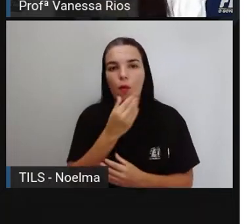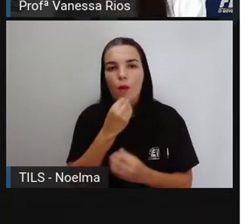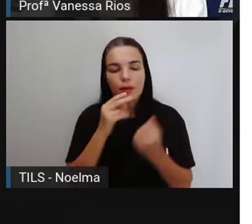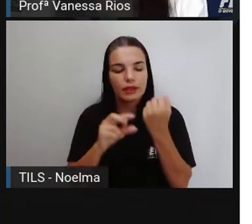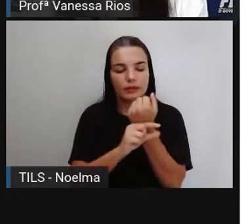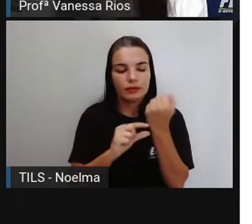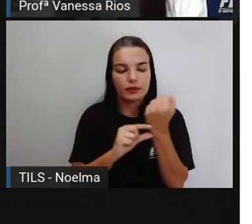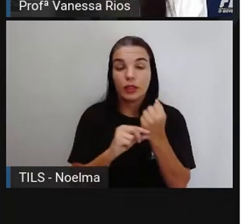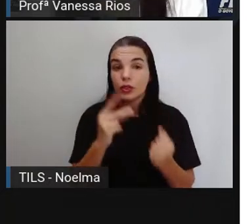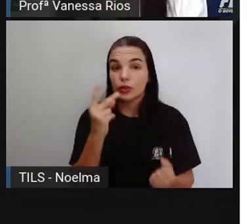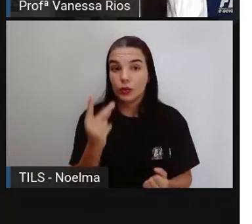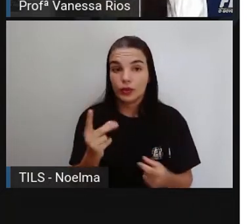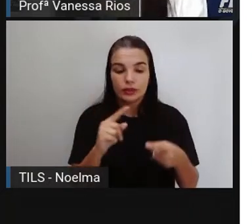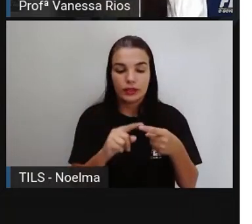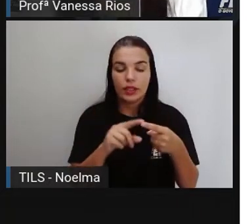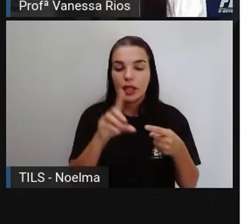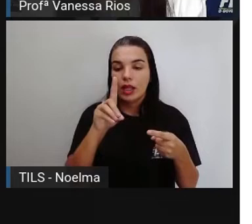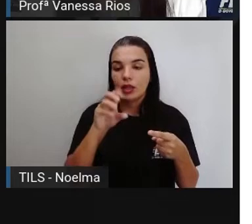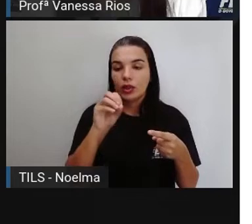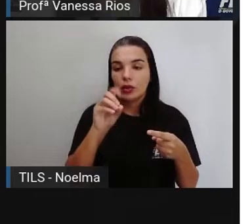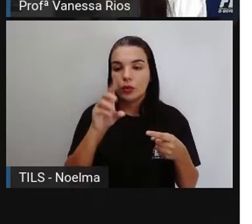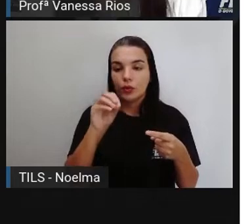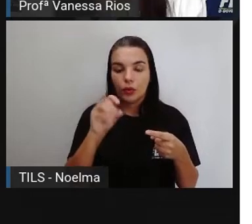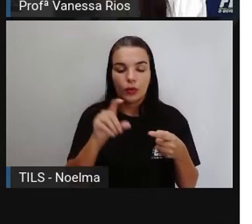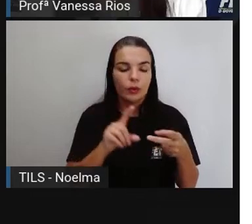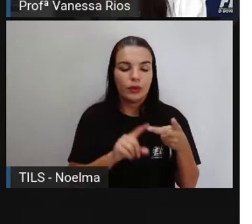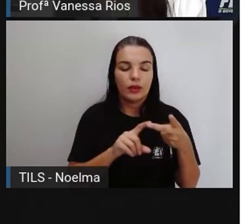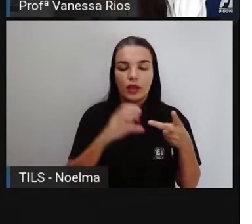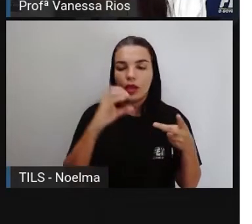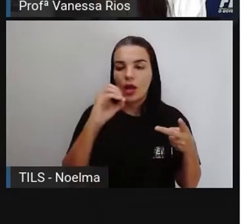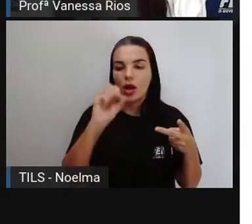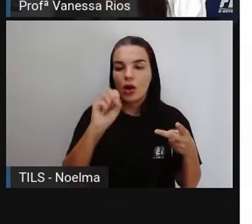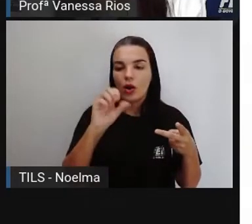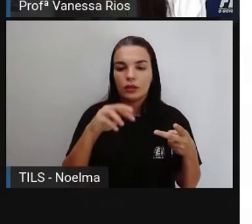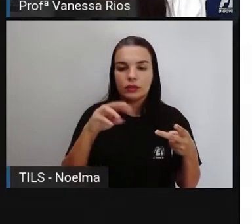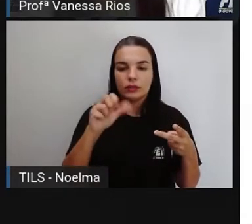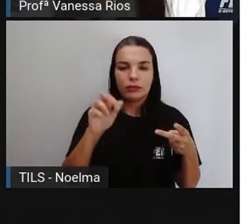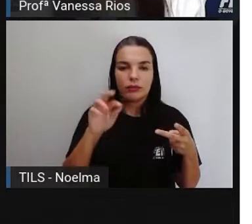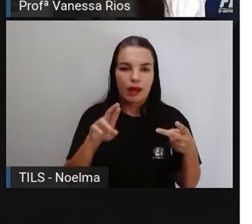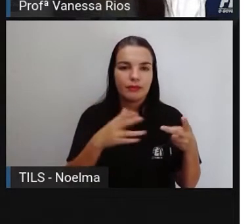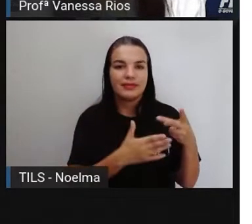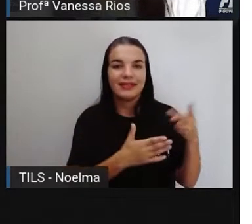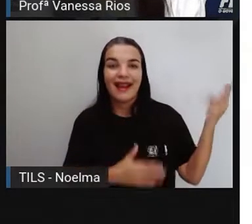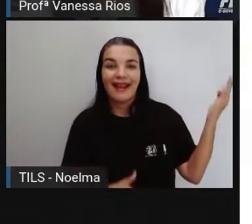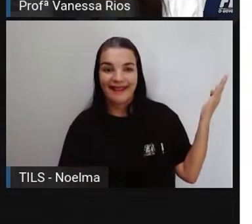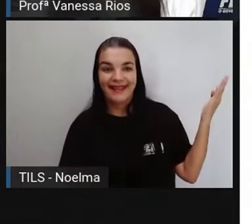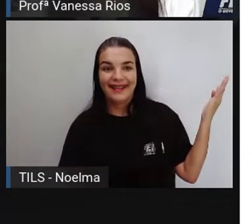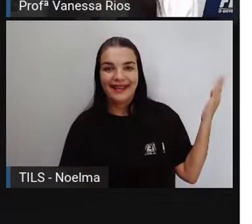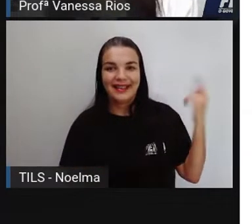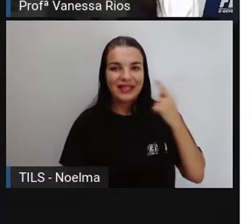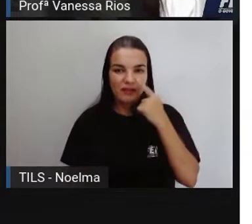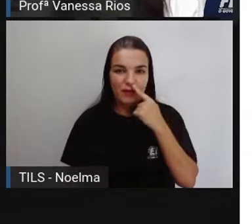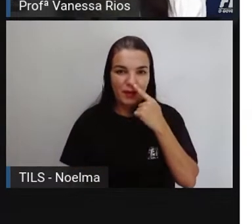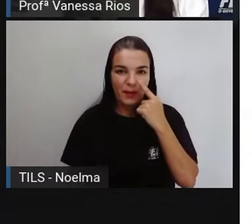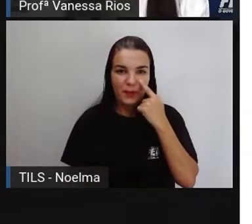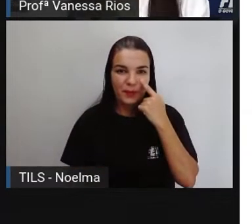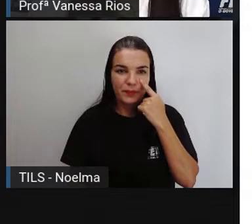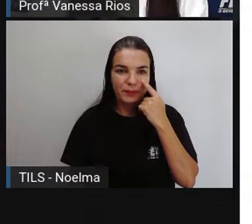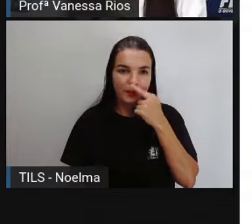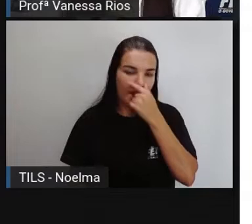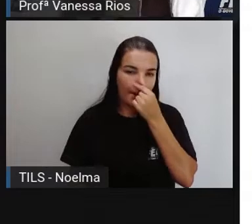Osmar. E aí a gente observa aqui,